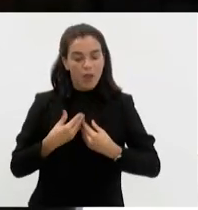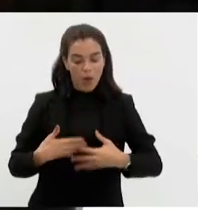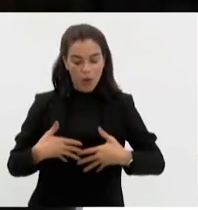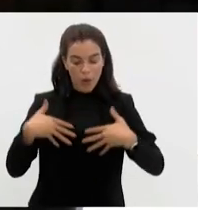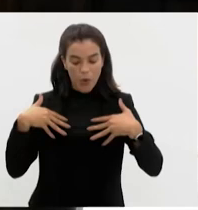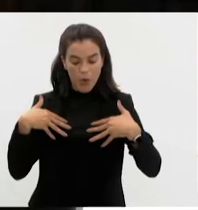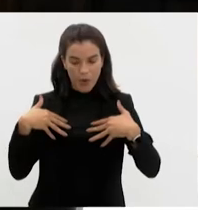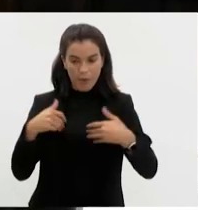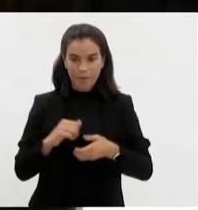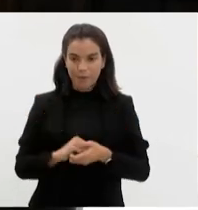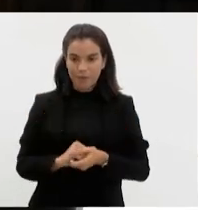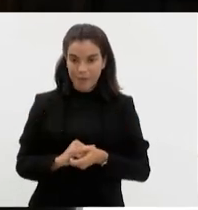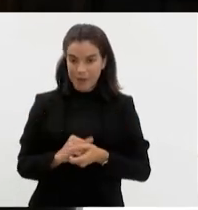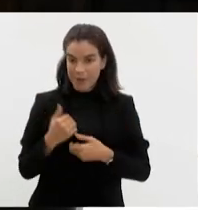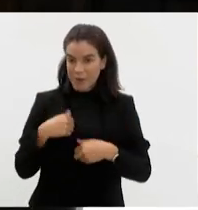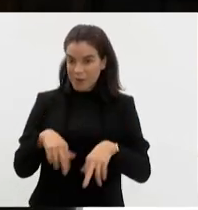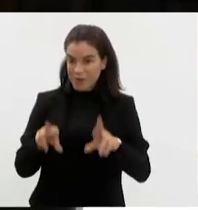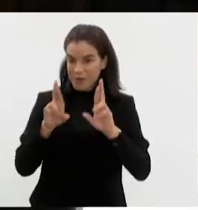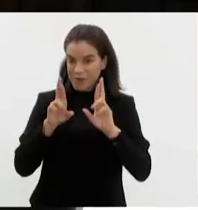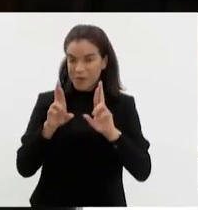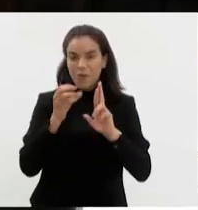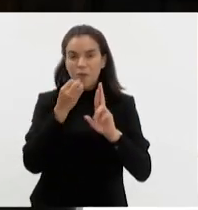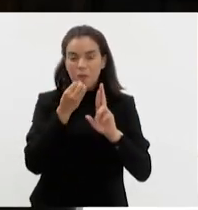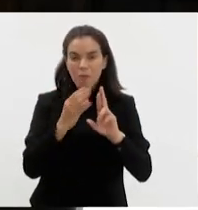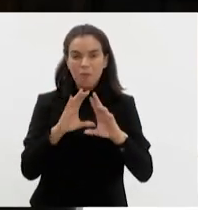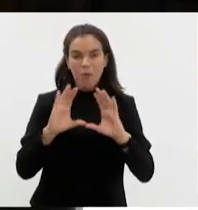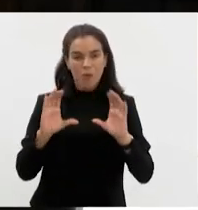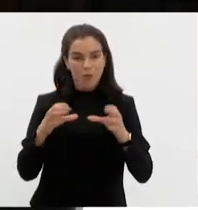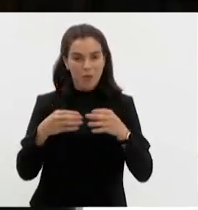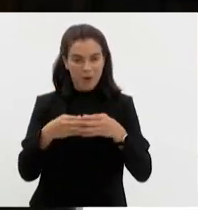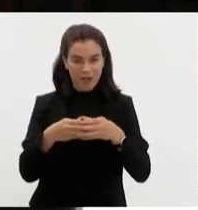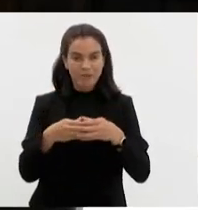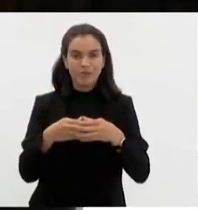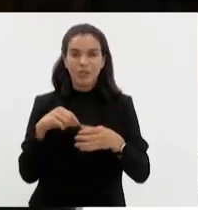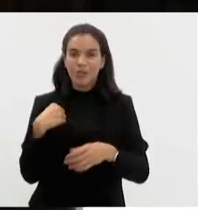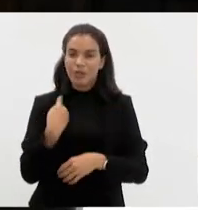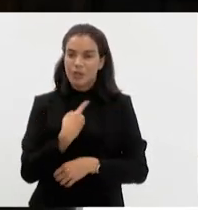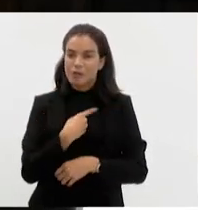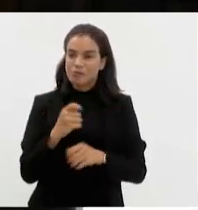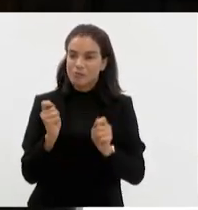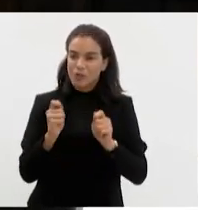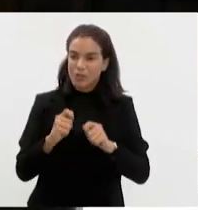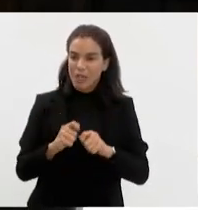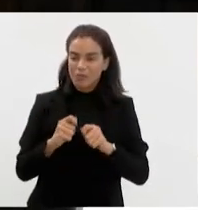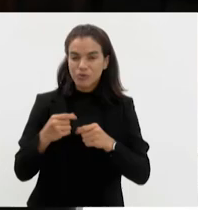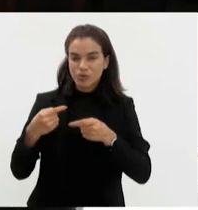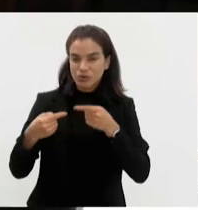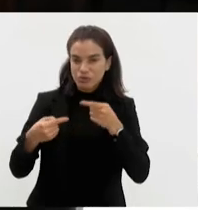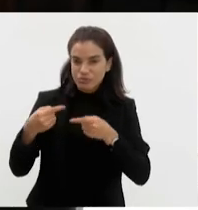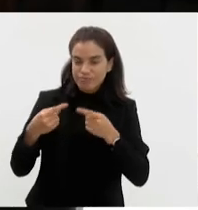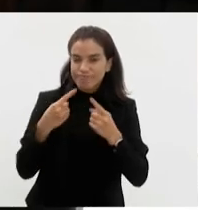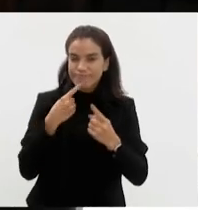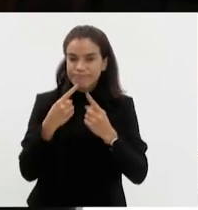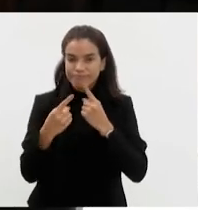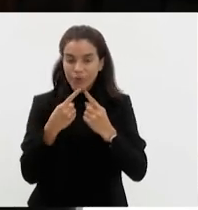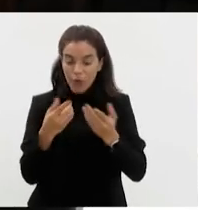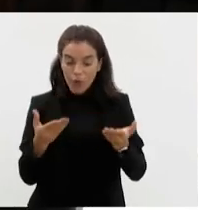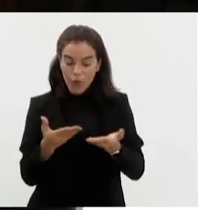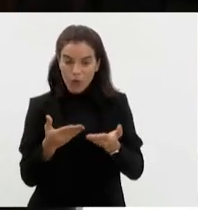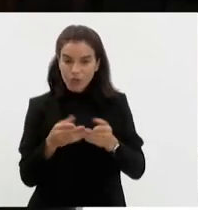desejo um bom evento e tenho certeza que nós poderemos nesses diálogos que faremos hoje